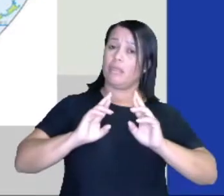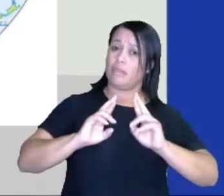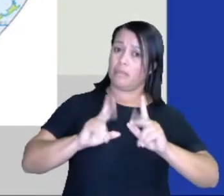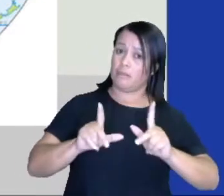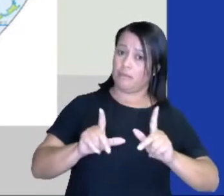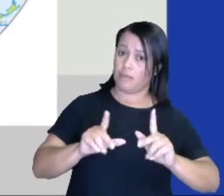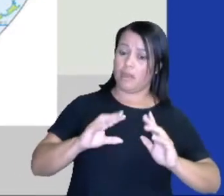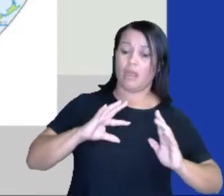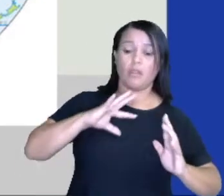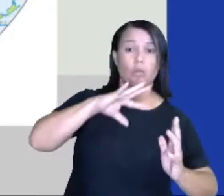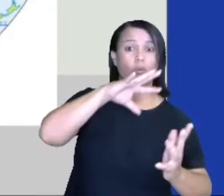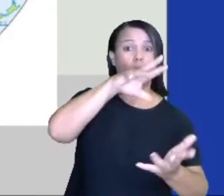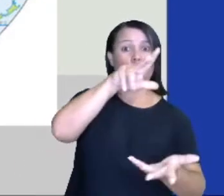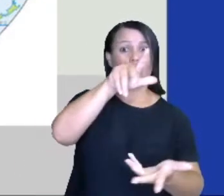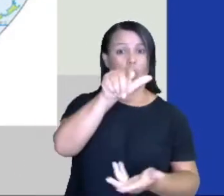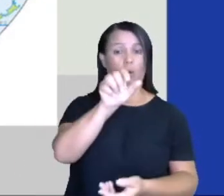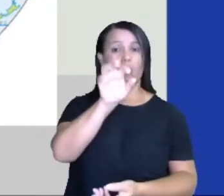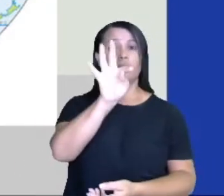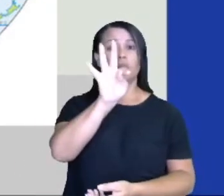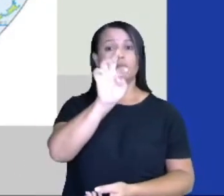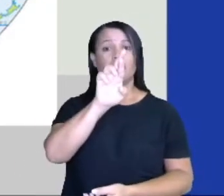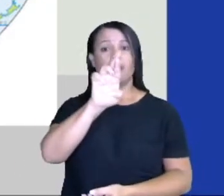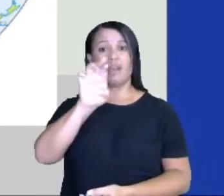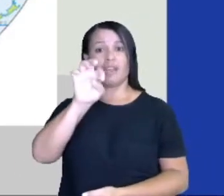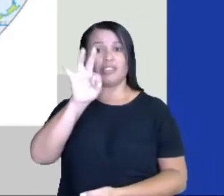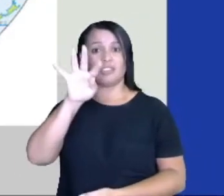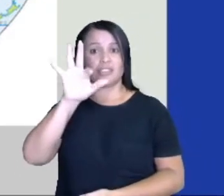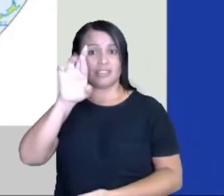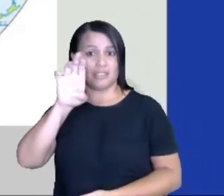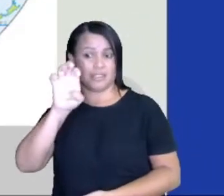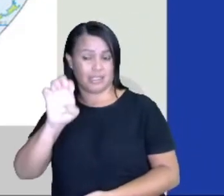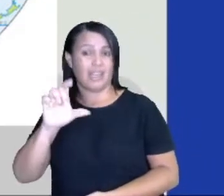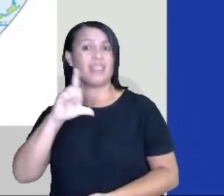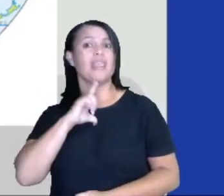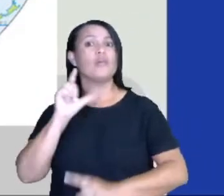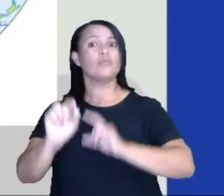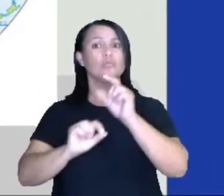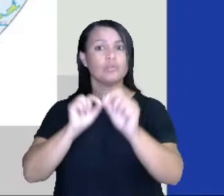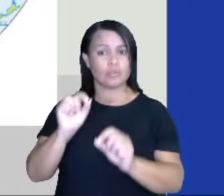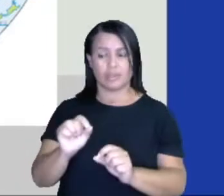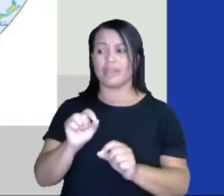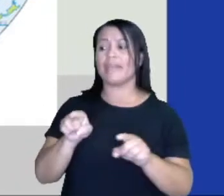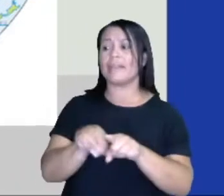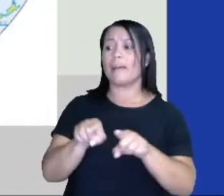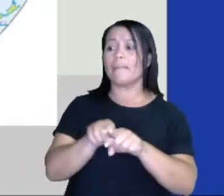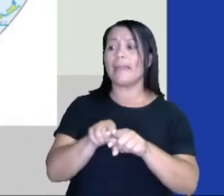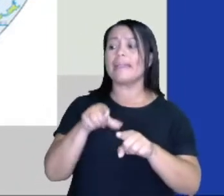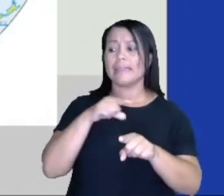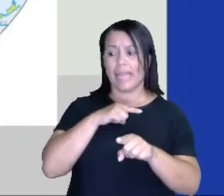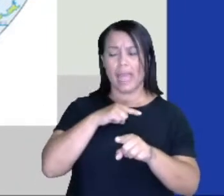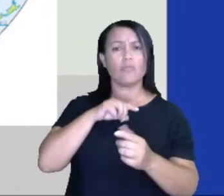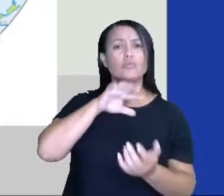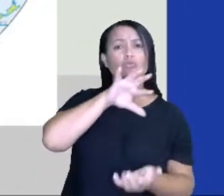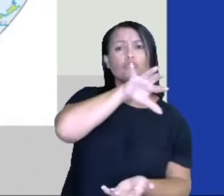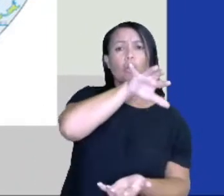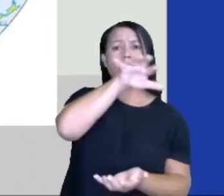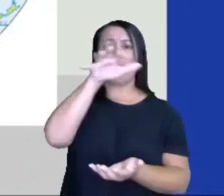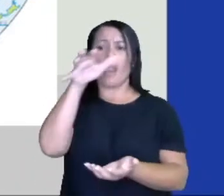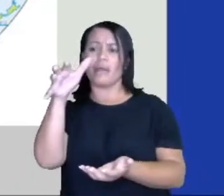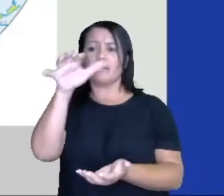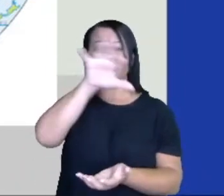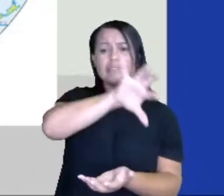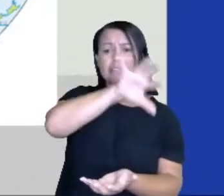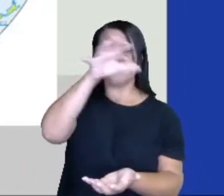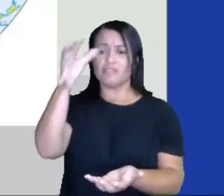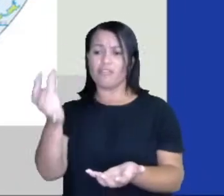Diferente do globo terrestre, a gente tem o planisfério, que é a maneira mais prática da gente representar a